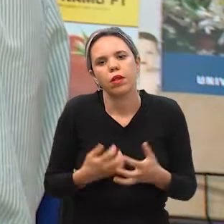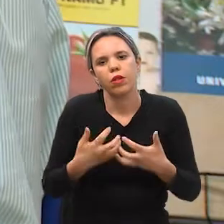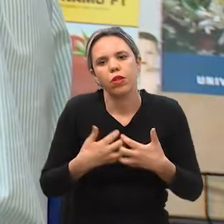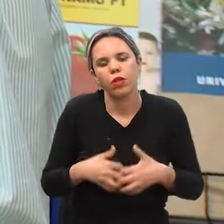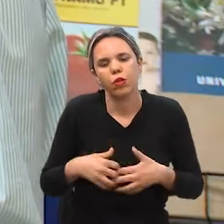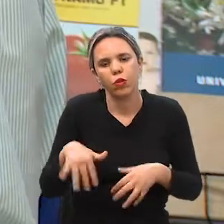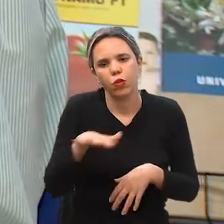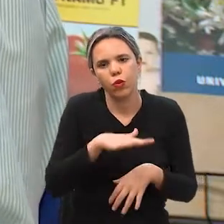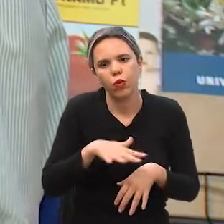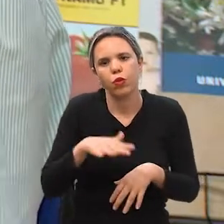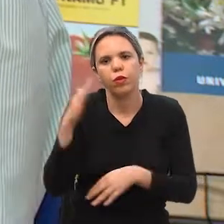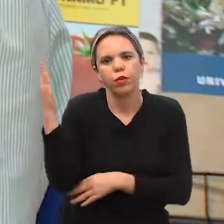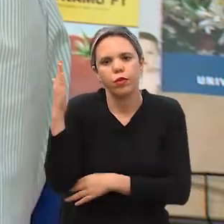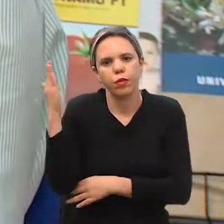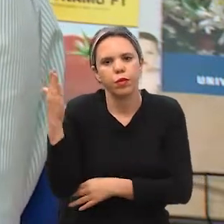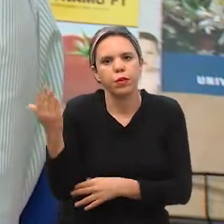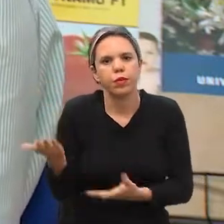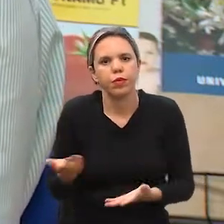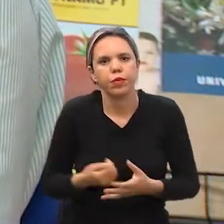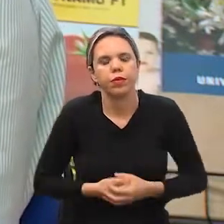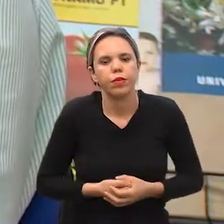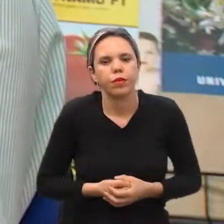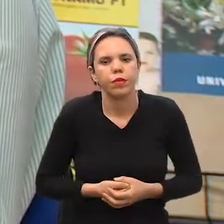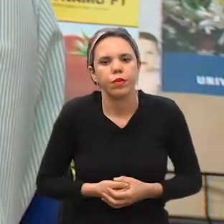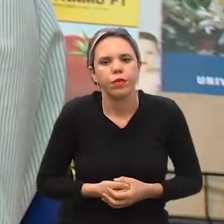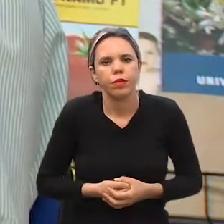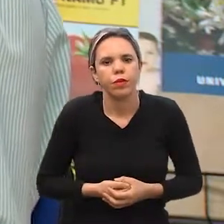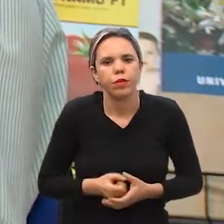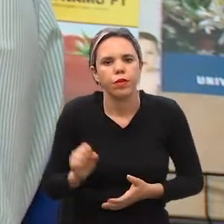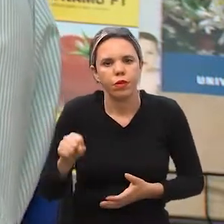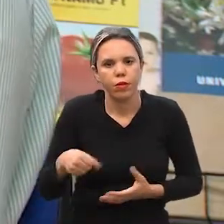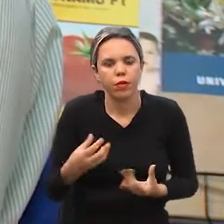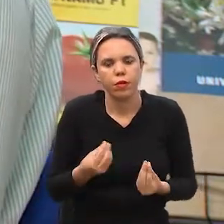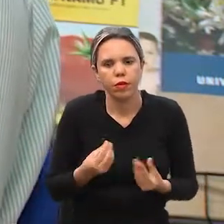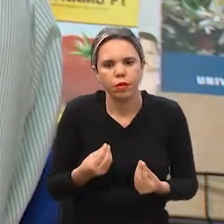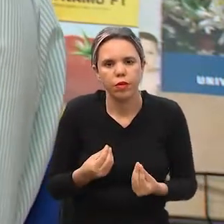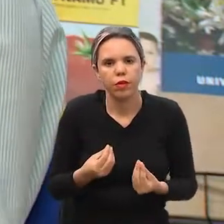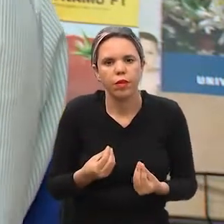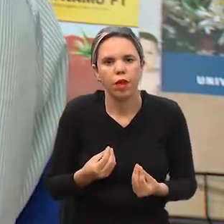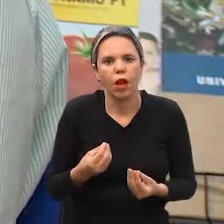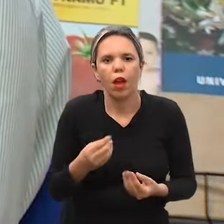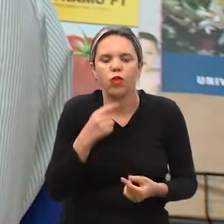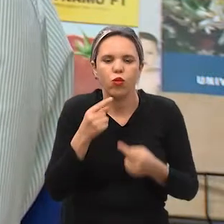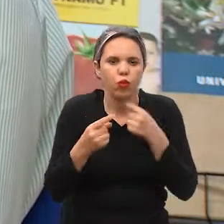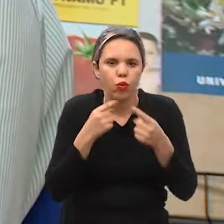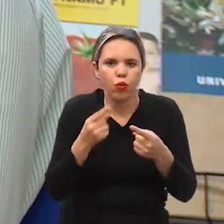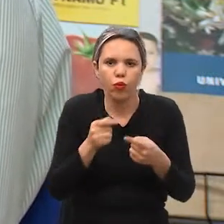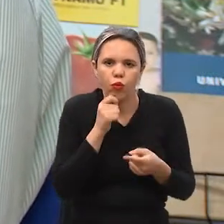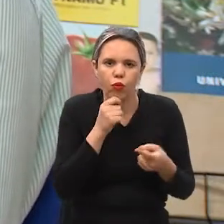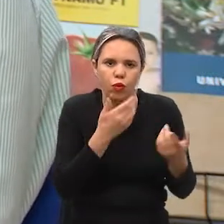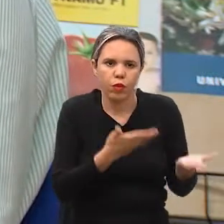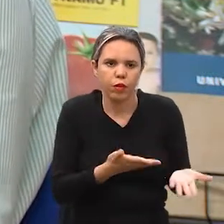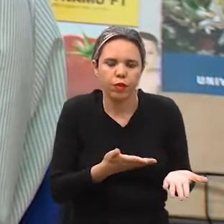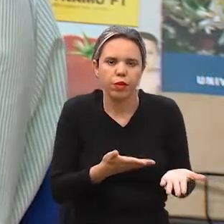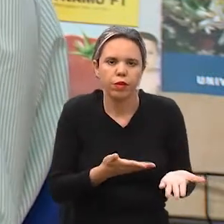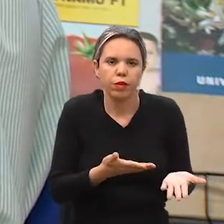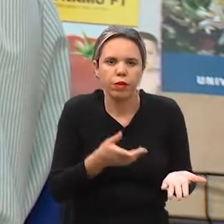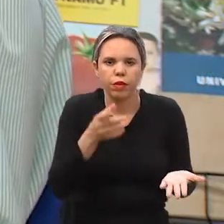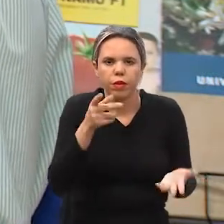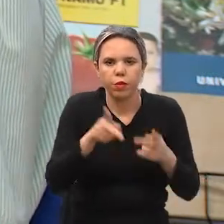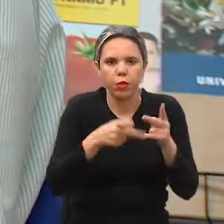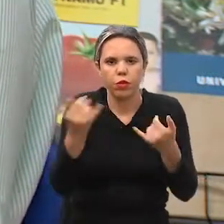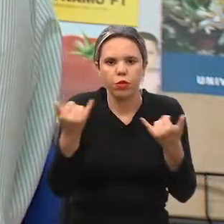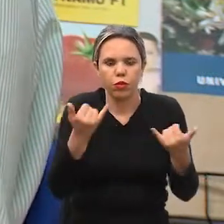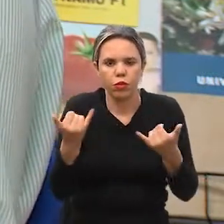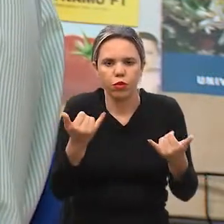mecanismos da atmosfera, ainda assim há muitas incertezas, né? Quem já ouviu falar